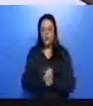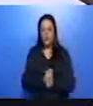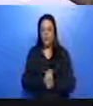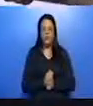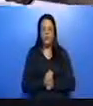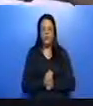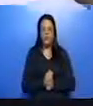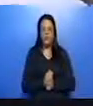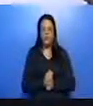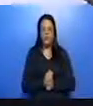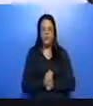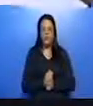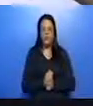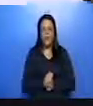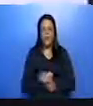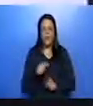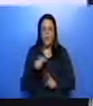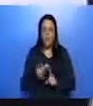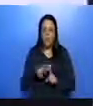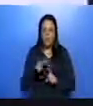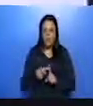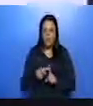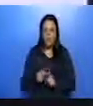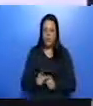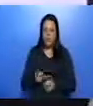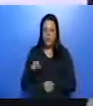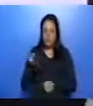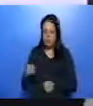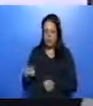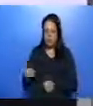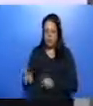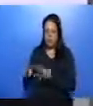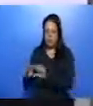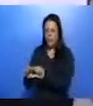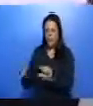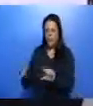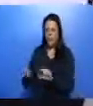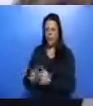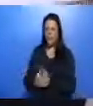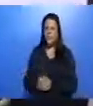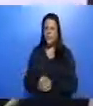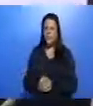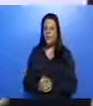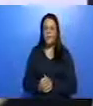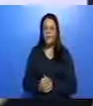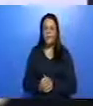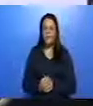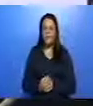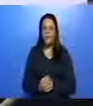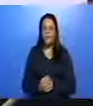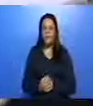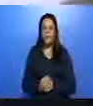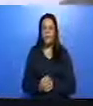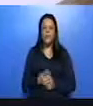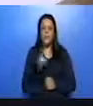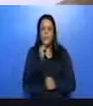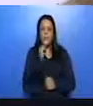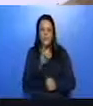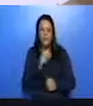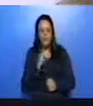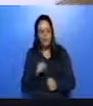presente na subordinada, na minha segunda oração. Aqui, eu faço uma pergunta. Vamos ver se